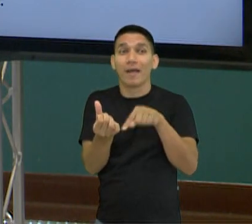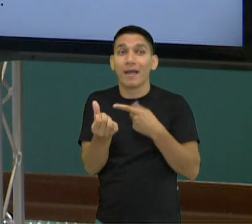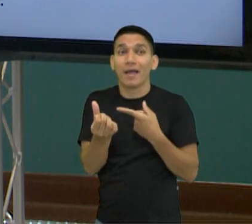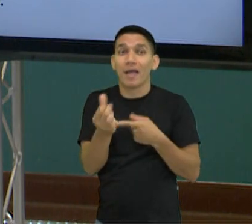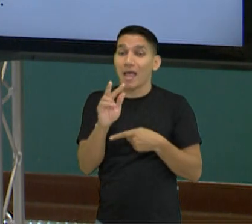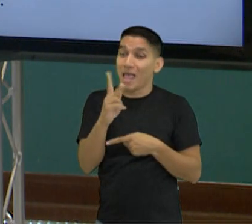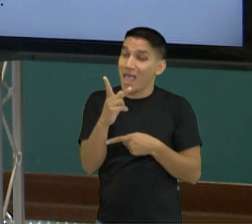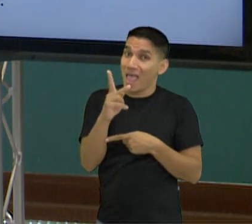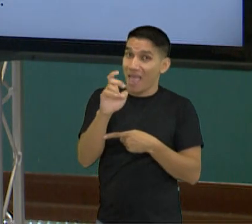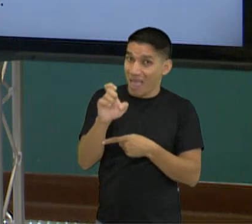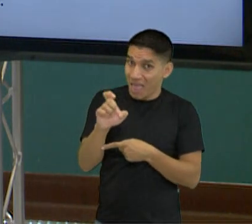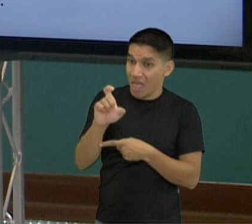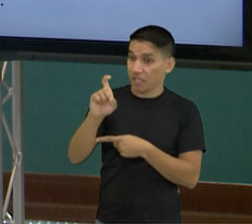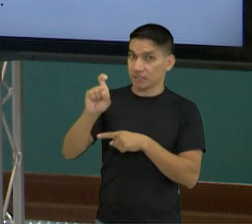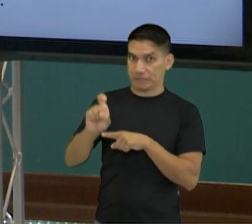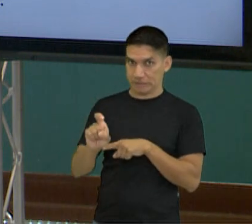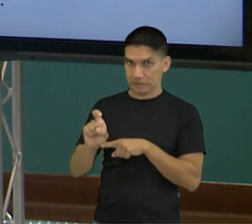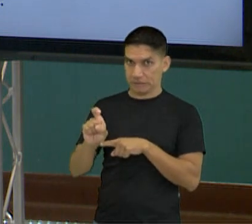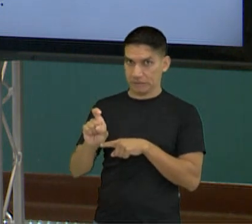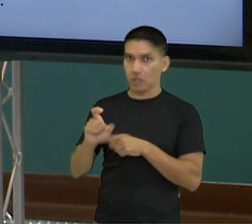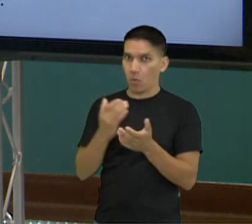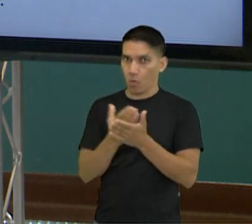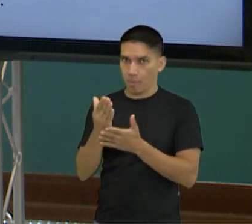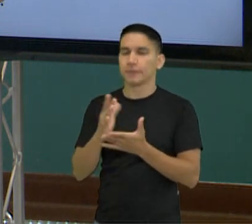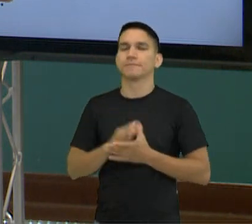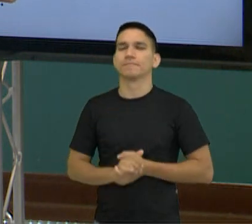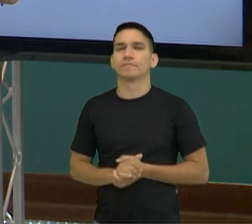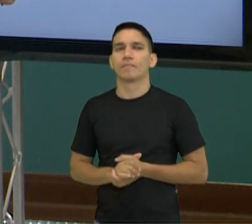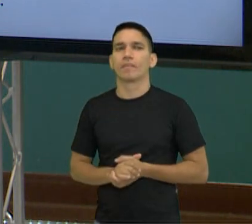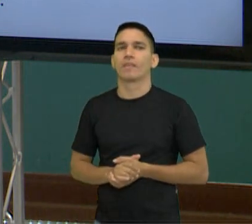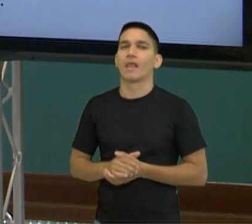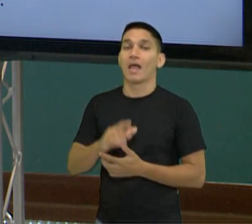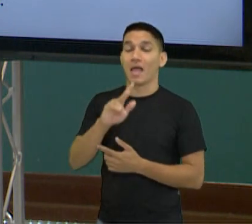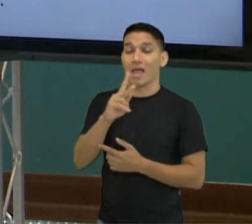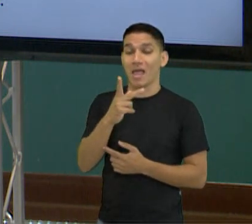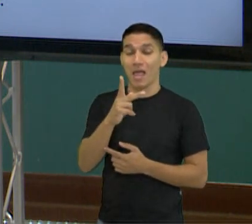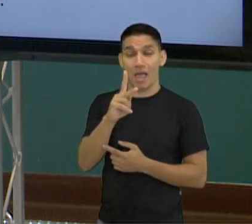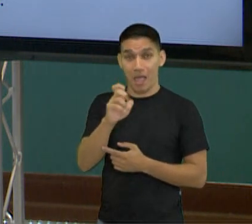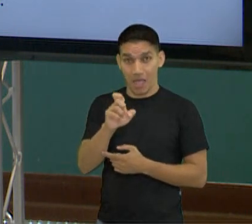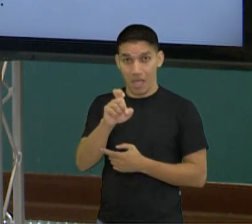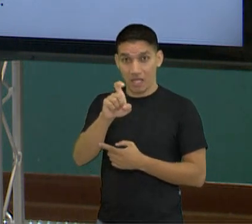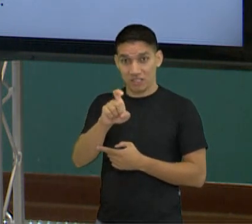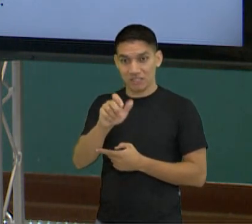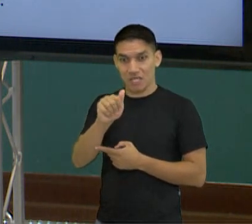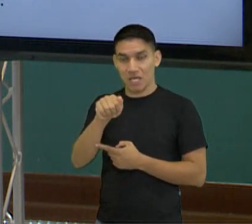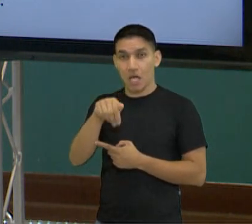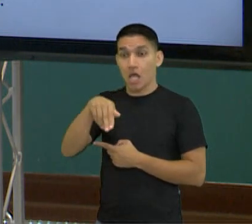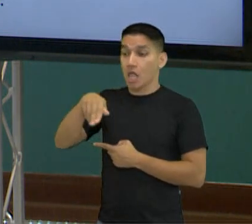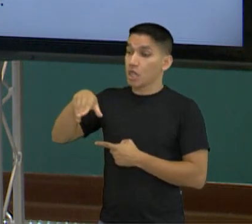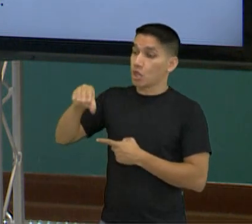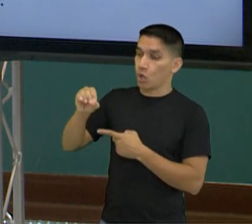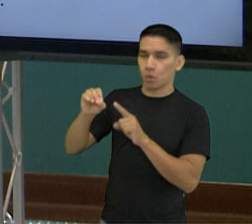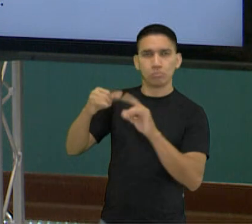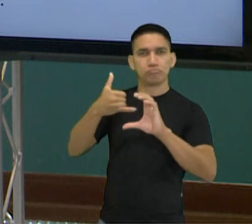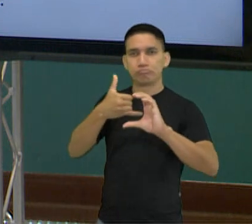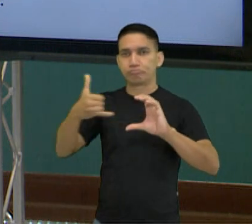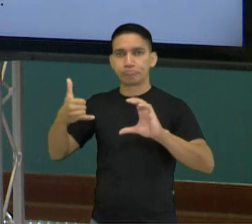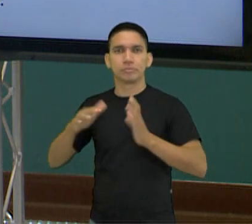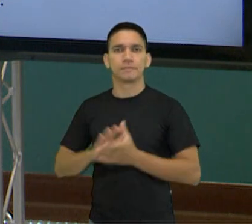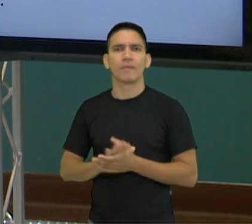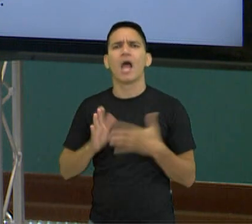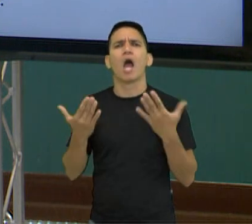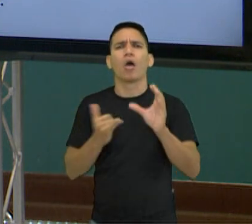ligações simples, AN, terminação O, hexano. Bom, professor, agora eu tenho um radical de